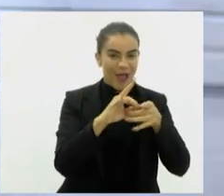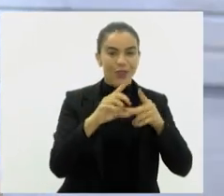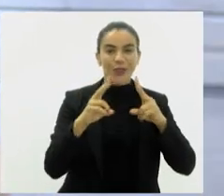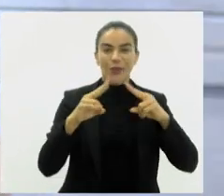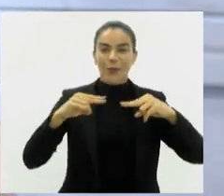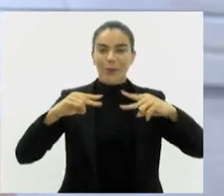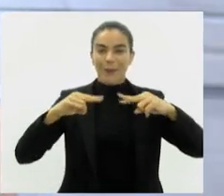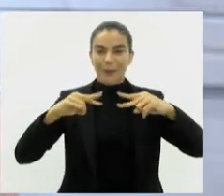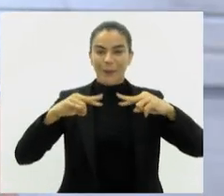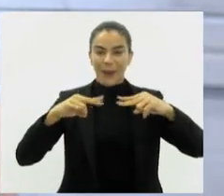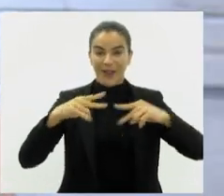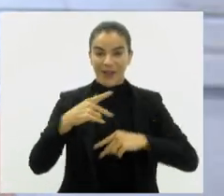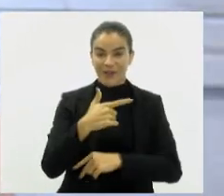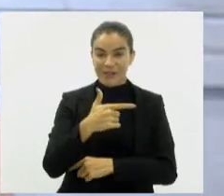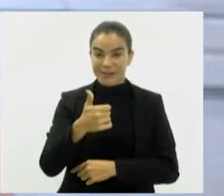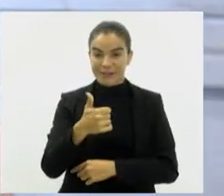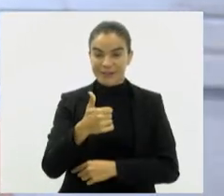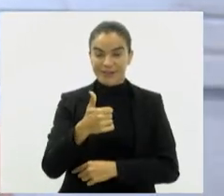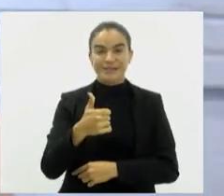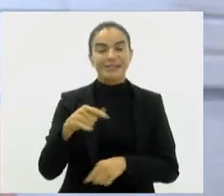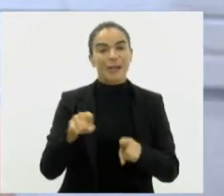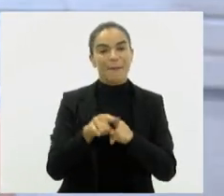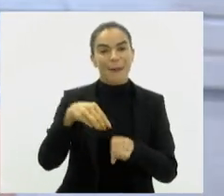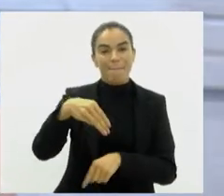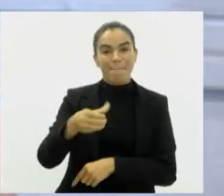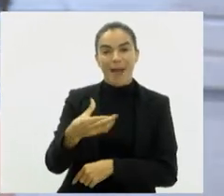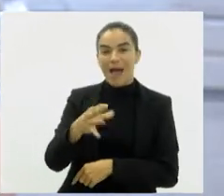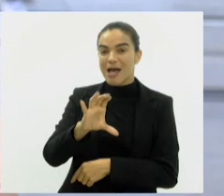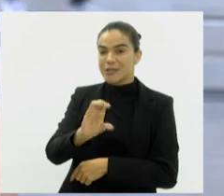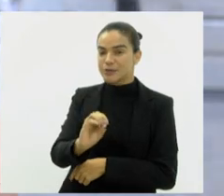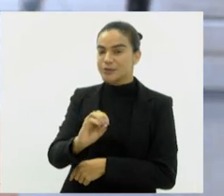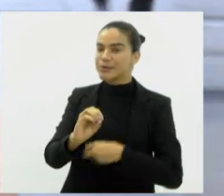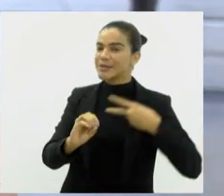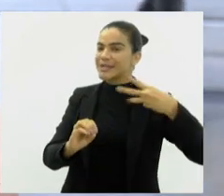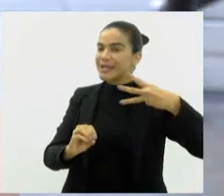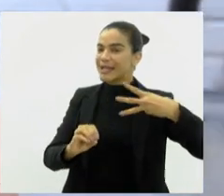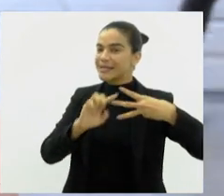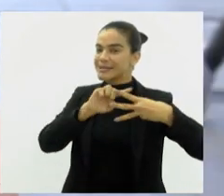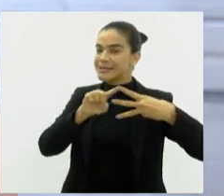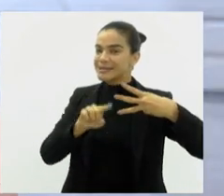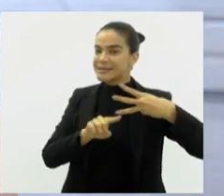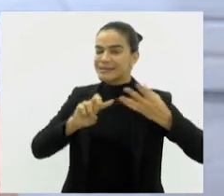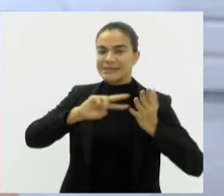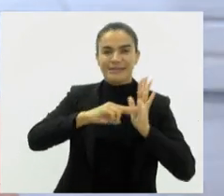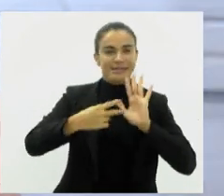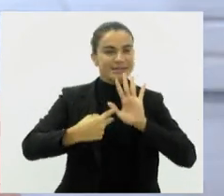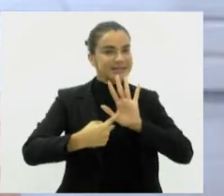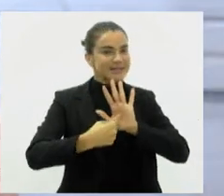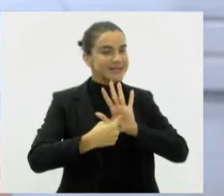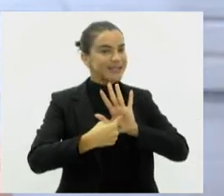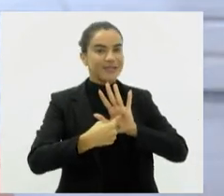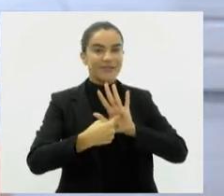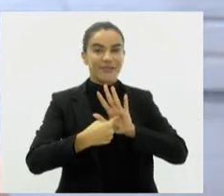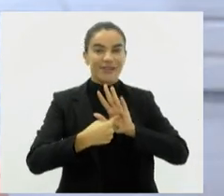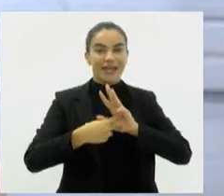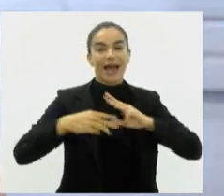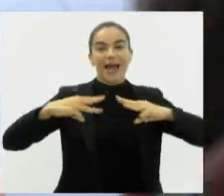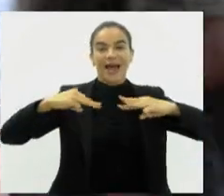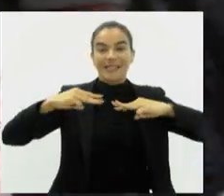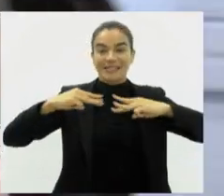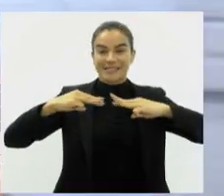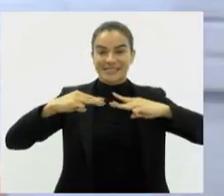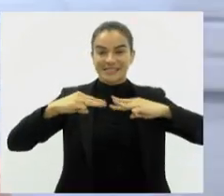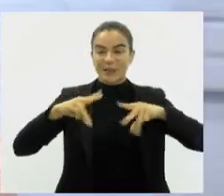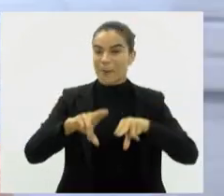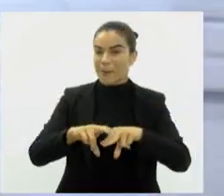21 e o março 3 que representa, na realidade, a trissomia. Então por isso